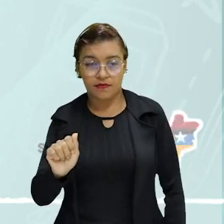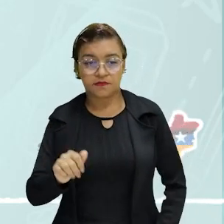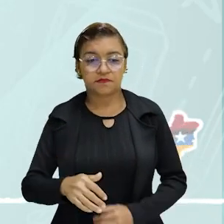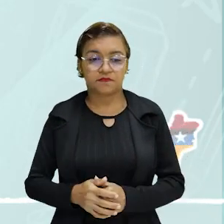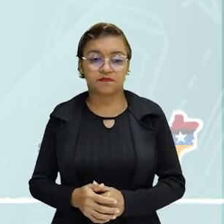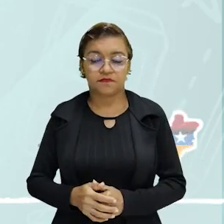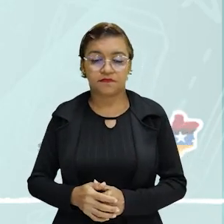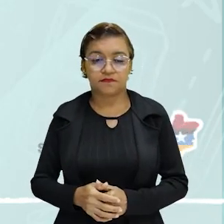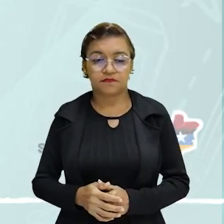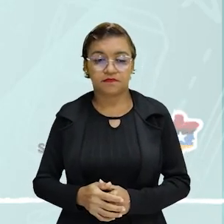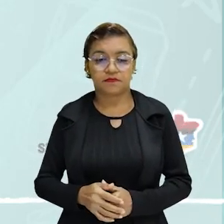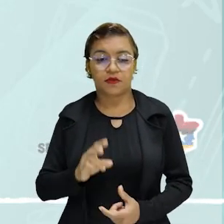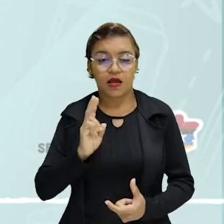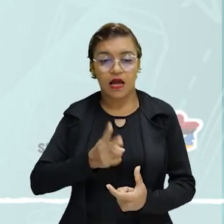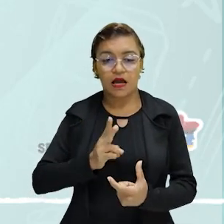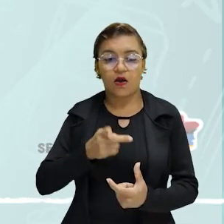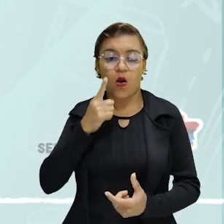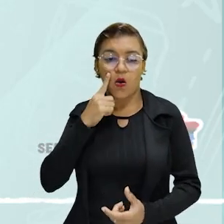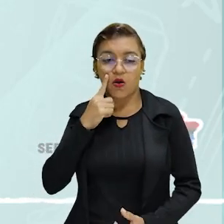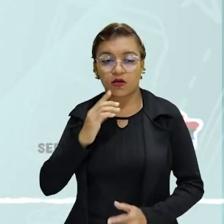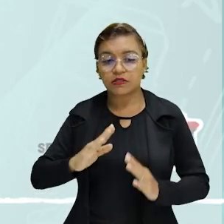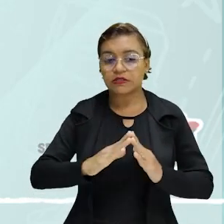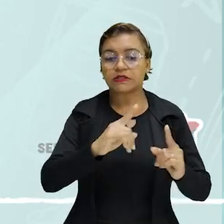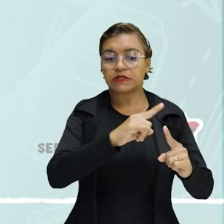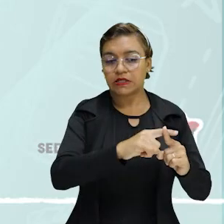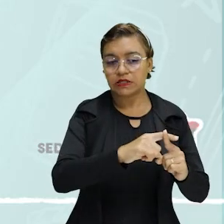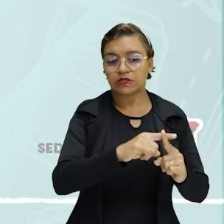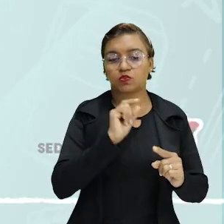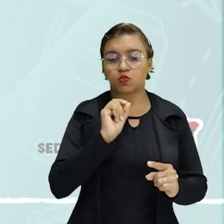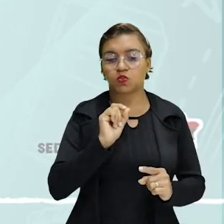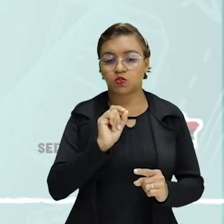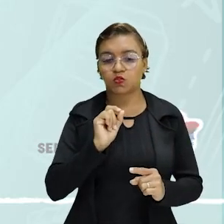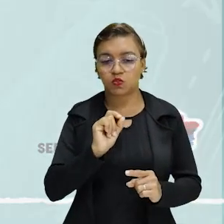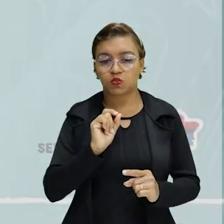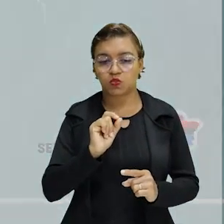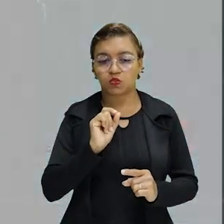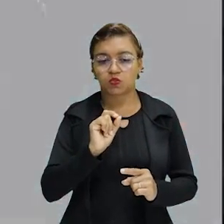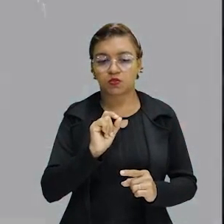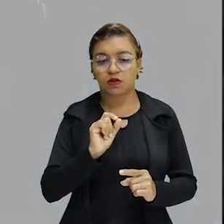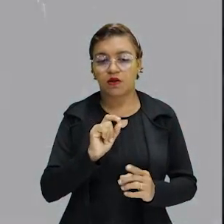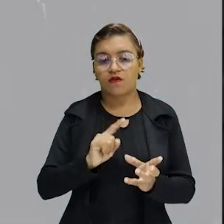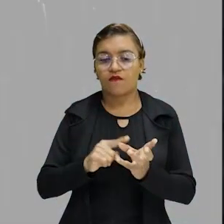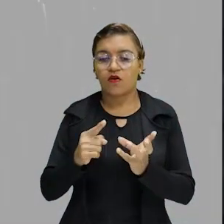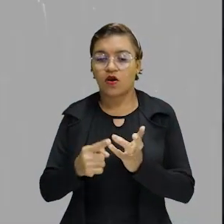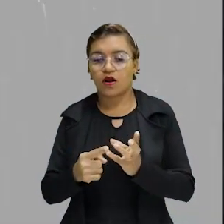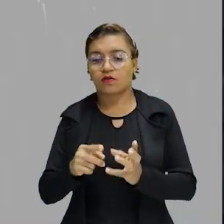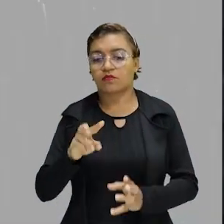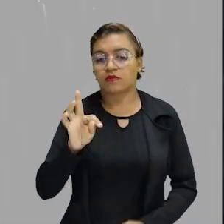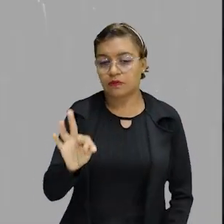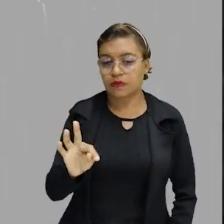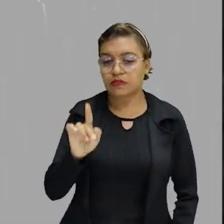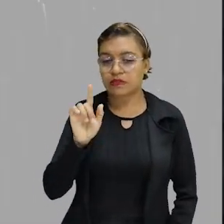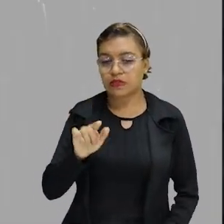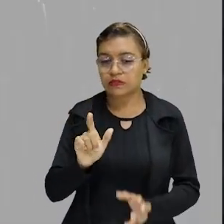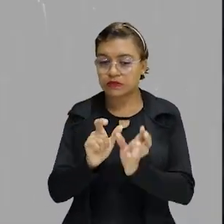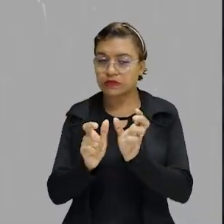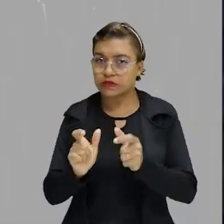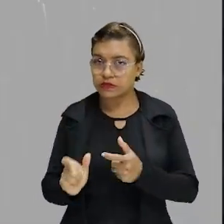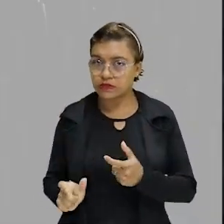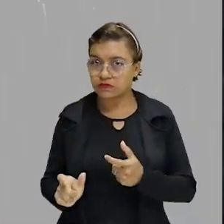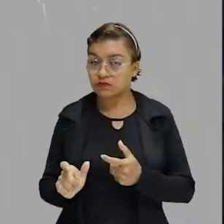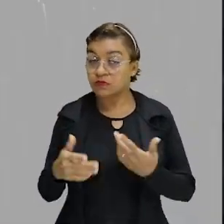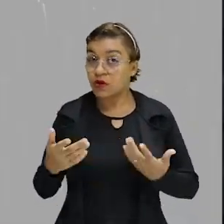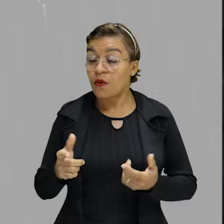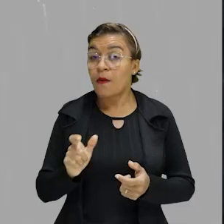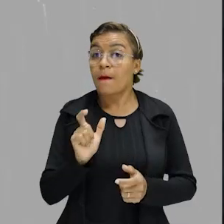J, vogal temática a e a desinência de plural S. Então, vocês podem observar que as palavras elas são